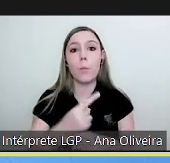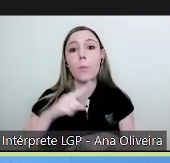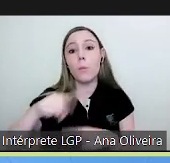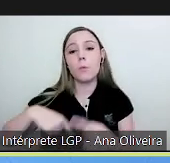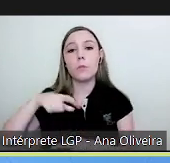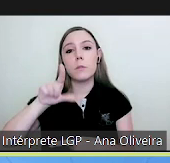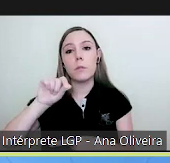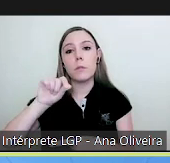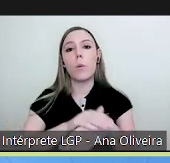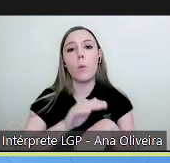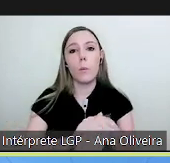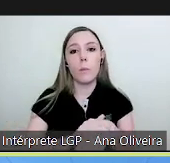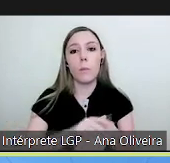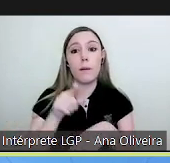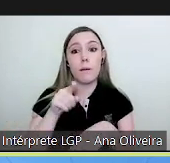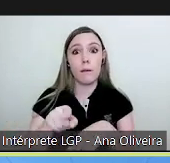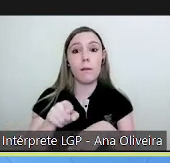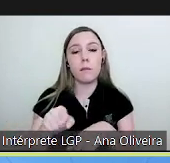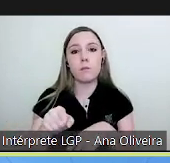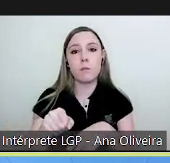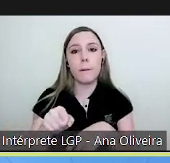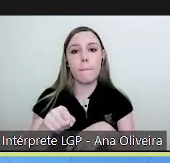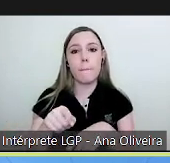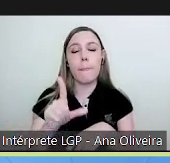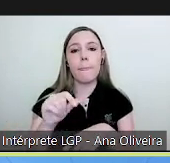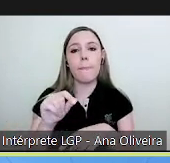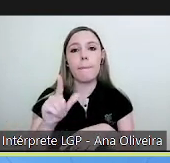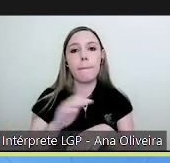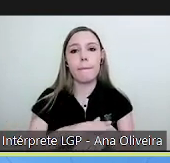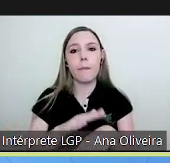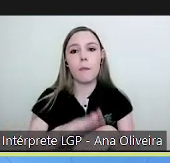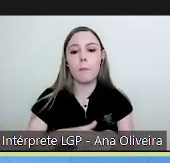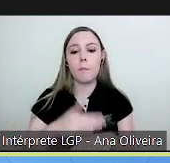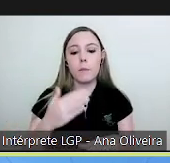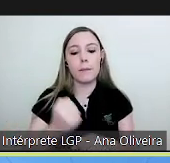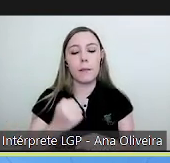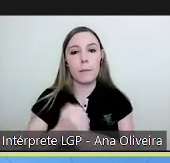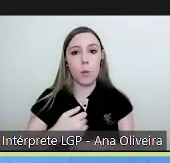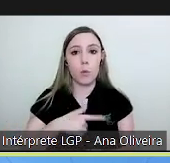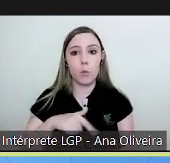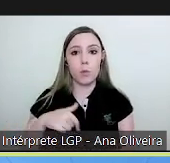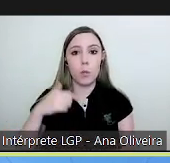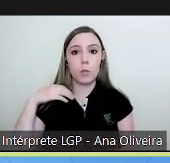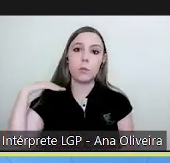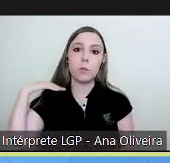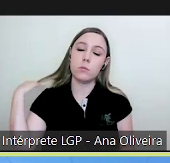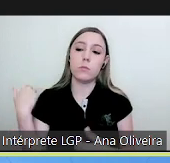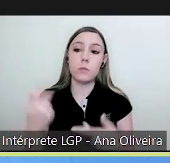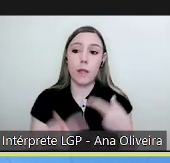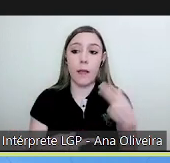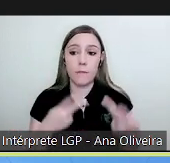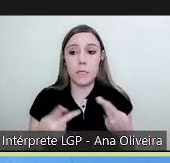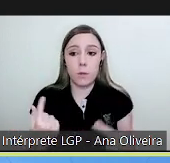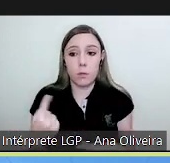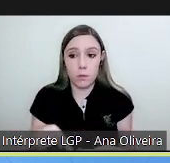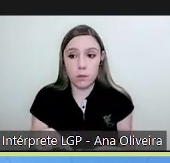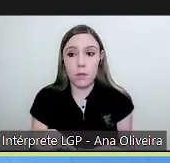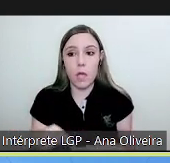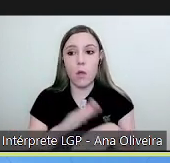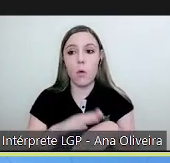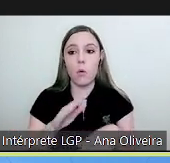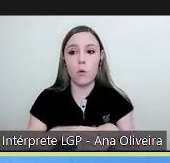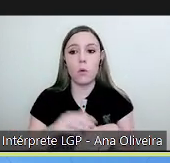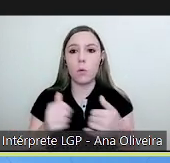é com base nesse reporte e com base no nosso desempenho que somos avaliados por todos